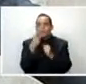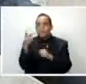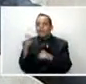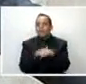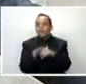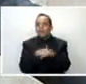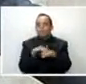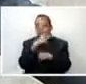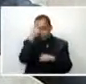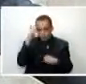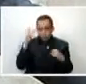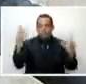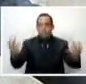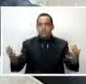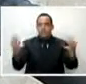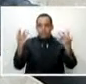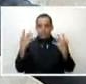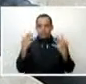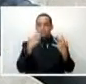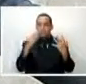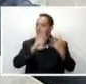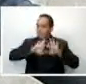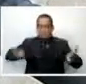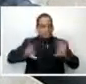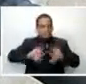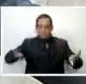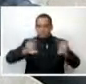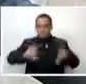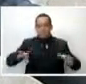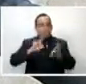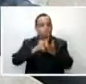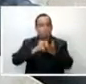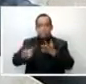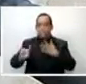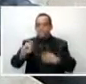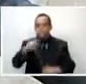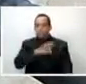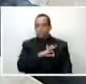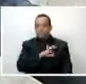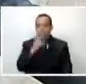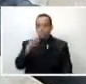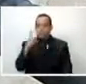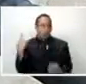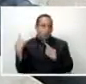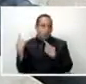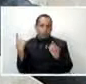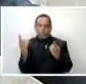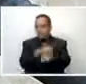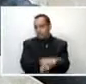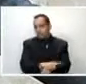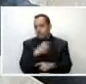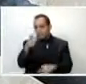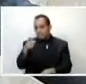portanto, quando segurança chegava perto, ele pedia para se afastar. Ele não odiava a polícia, muito pelo contrário. Ele